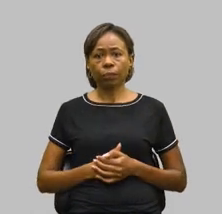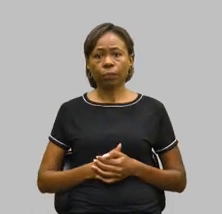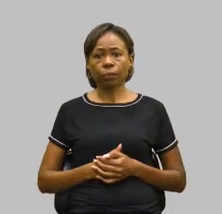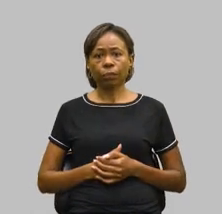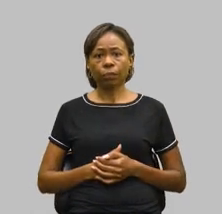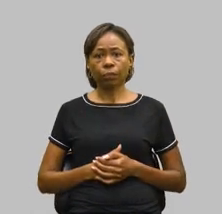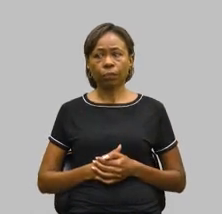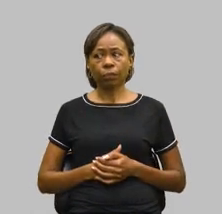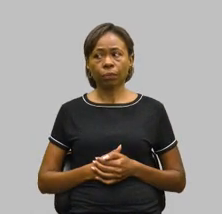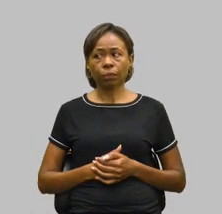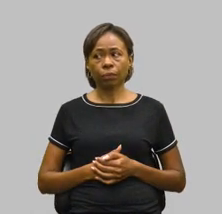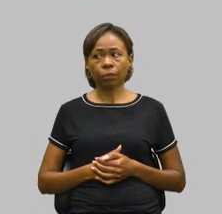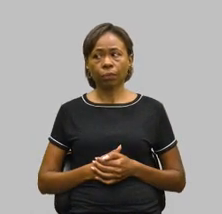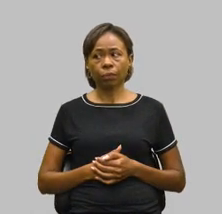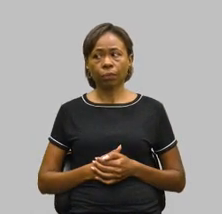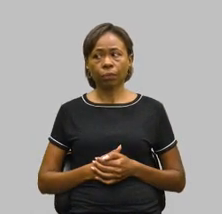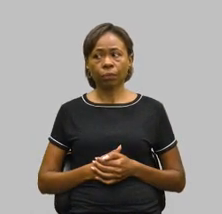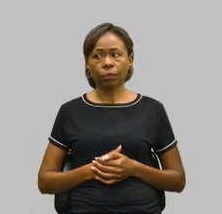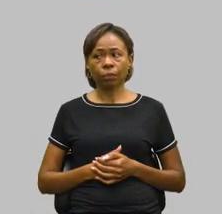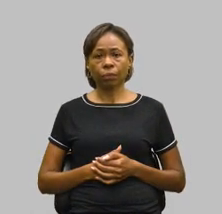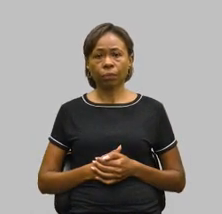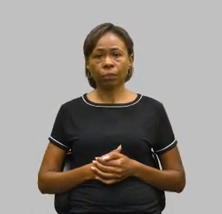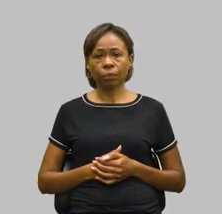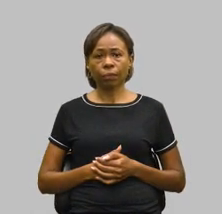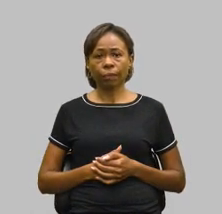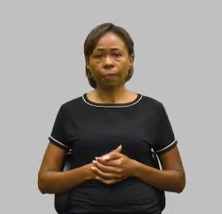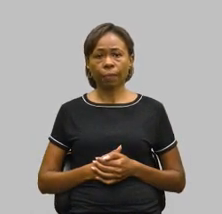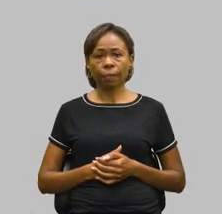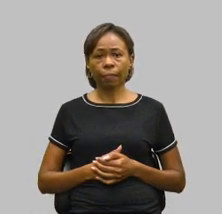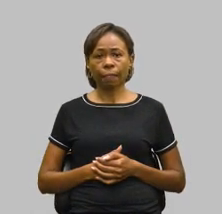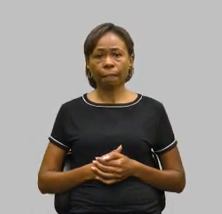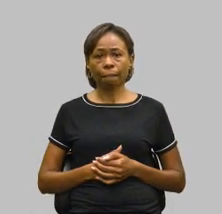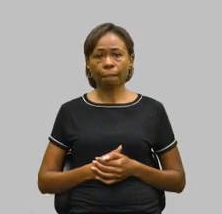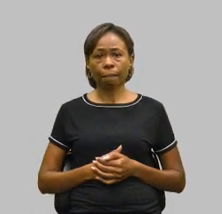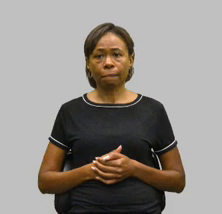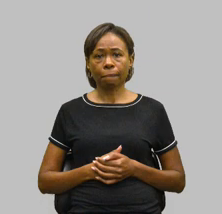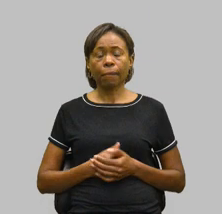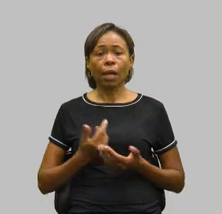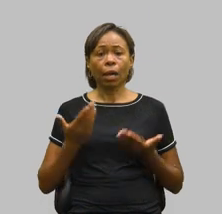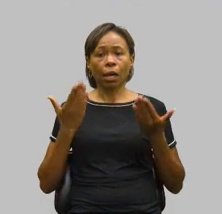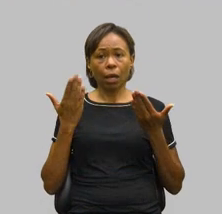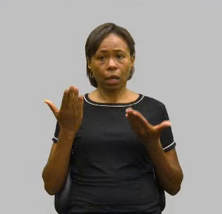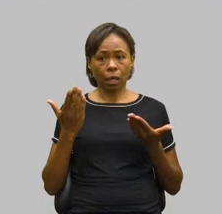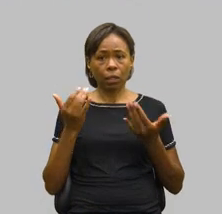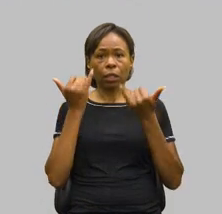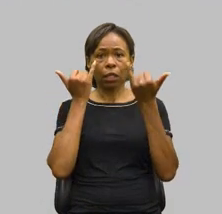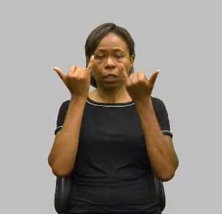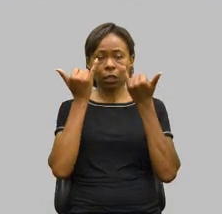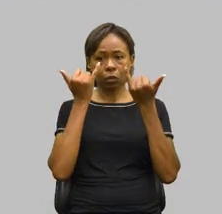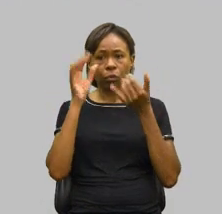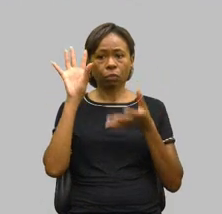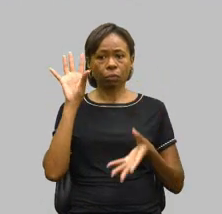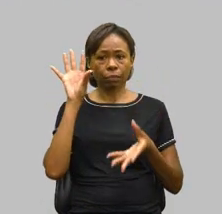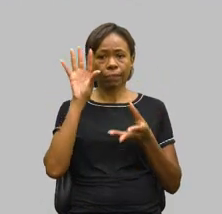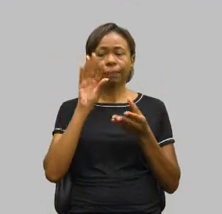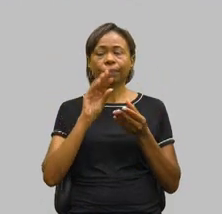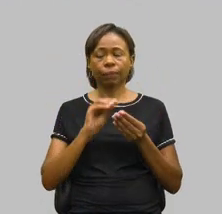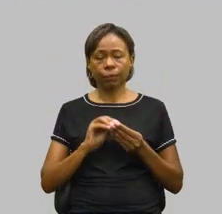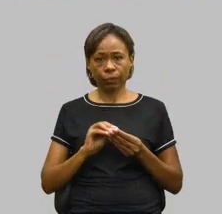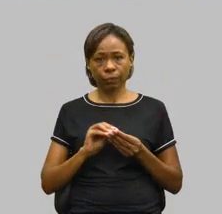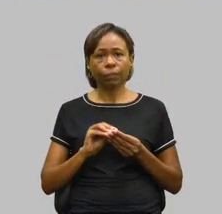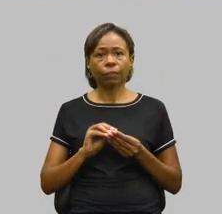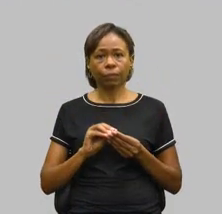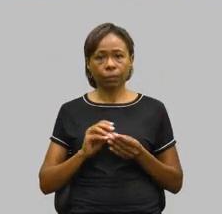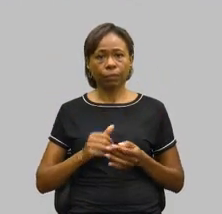acredito que sejam essas as considerações que acredito que a subsecretaria nós continuaremos à tarde é isso